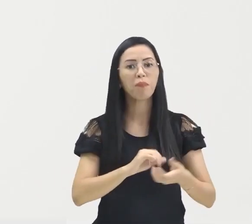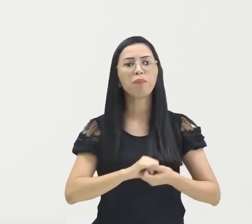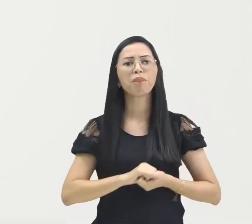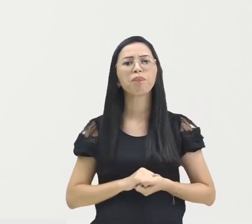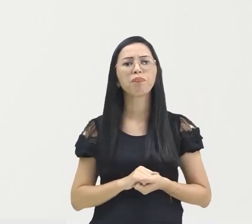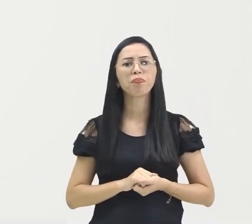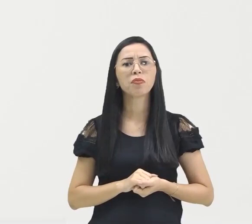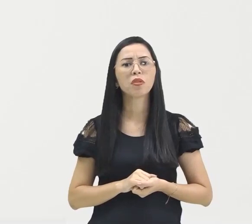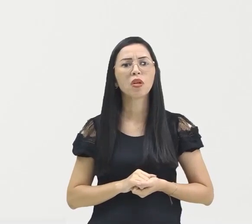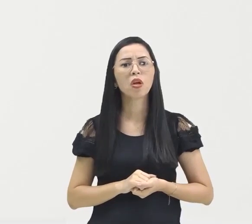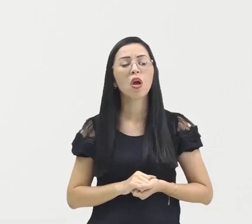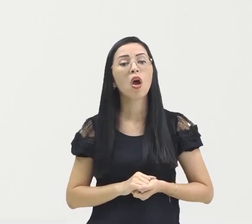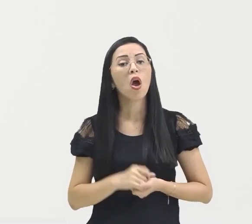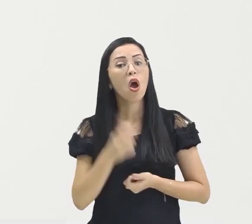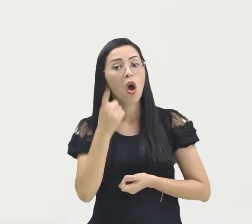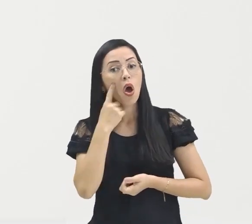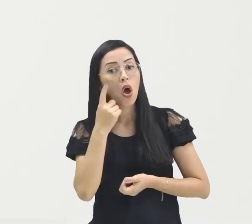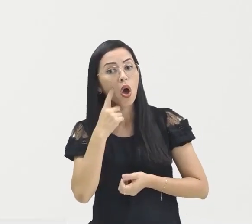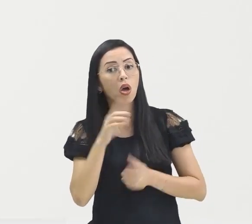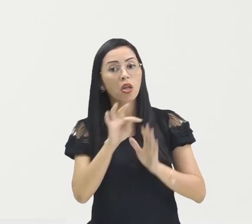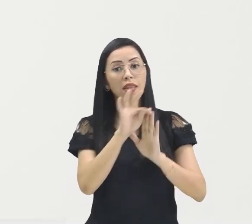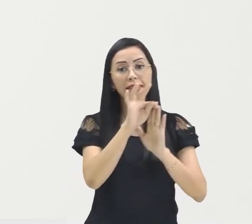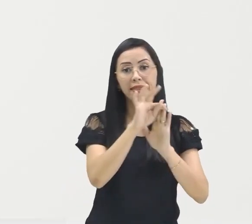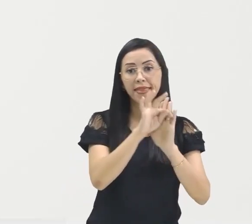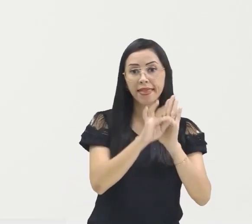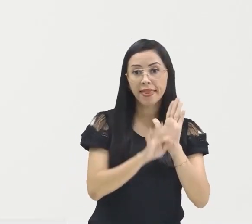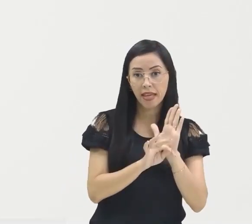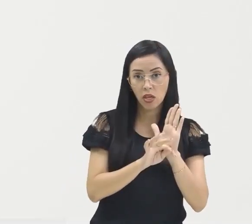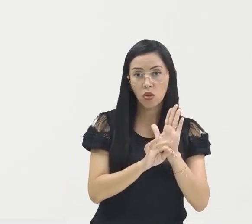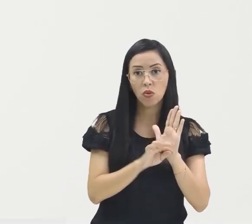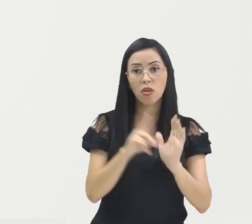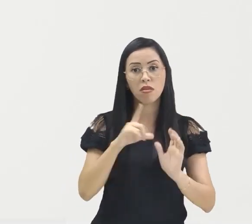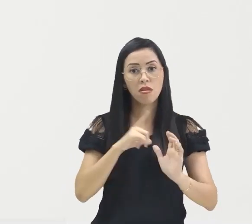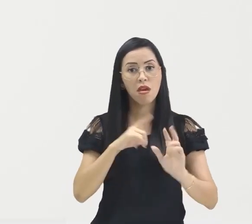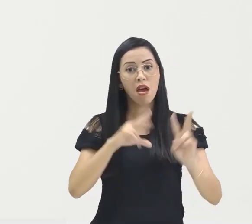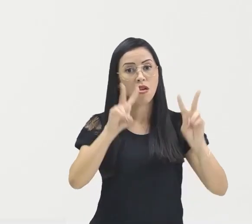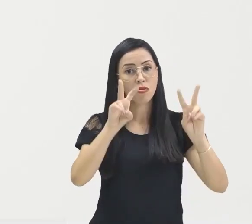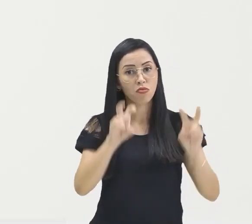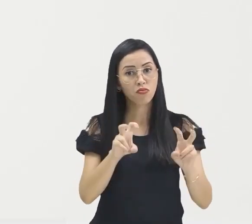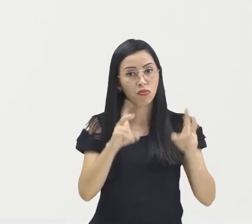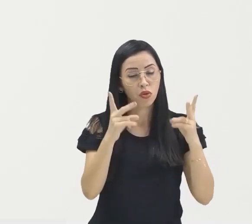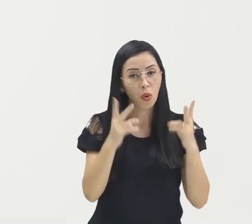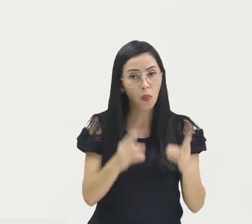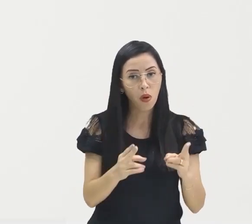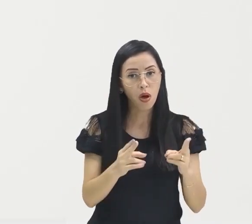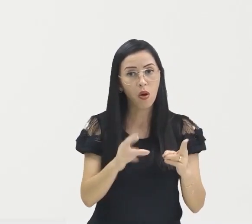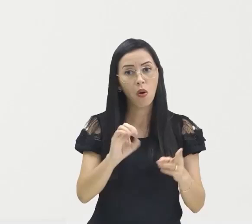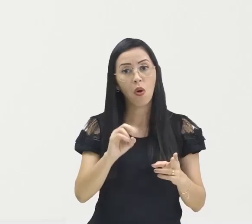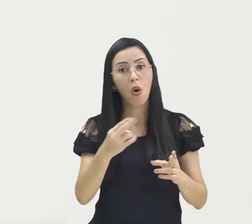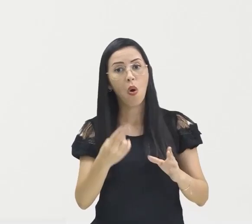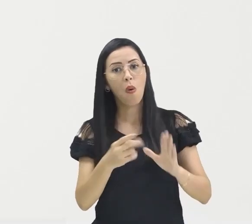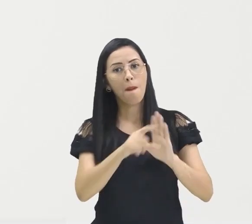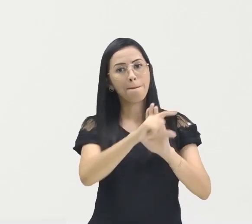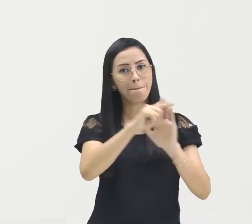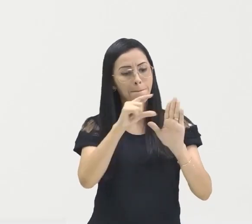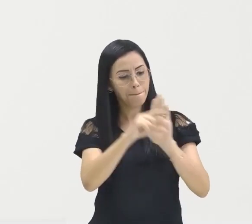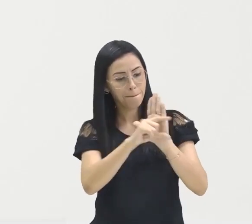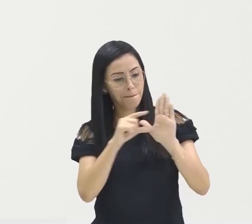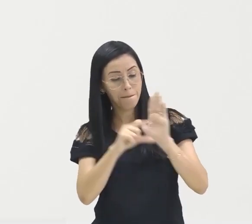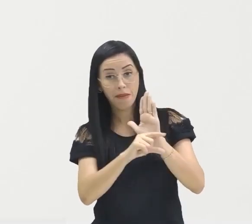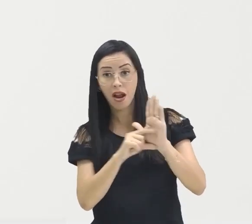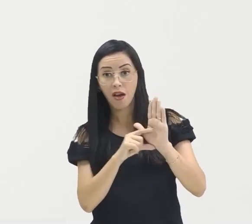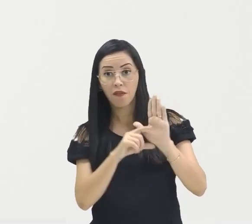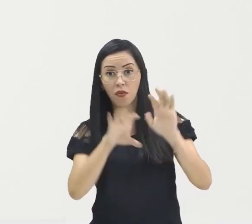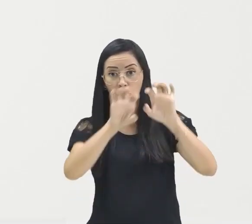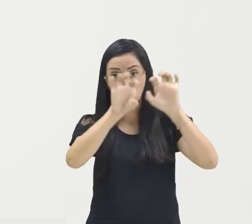Os textos abordam o mesmo assunto, ou seja, parágrafo e estrutura. É isso? A gente está falando